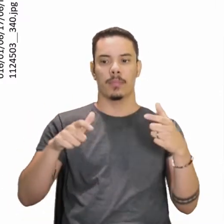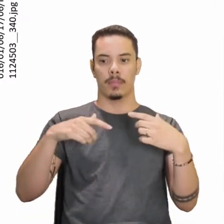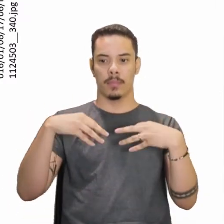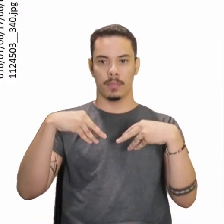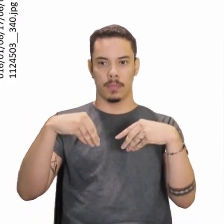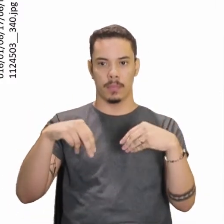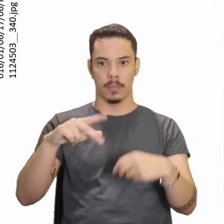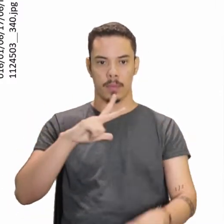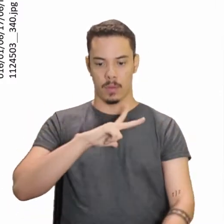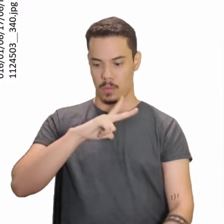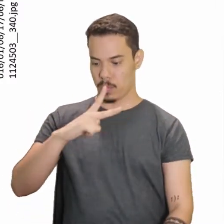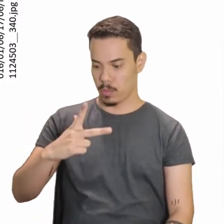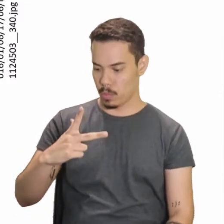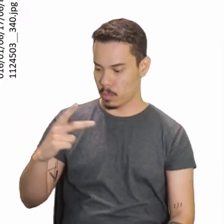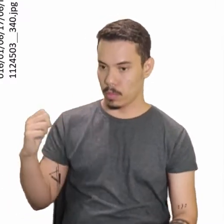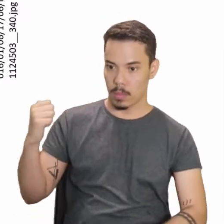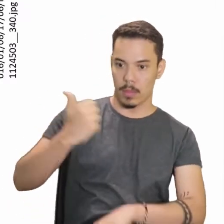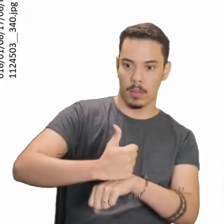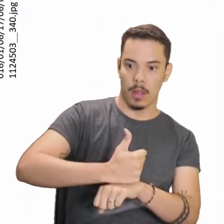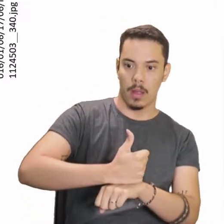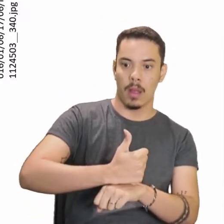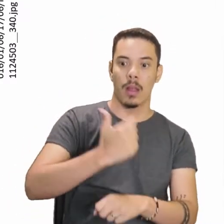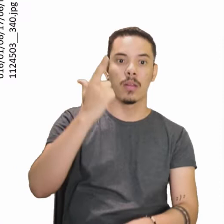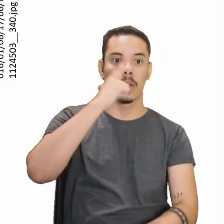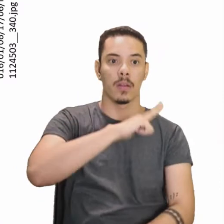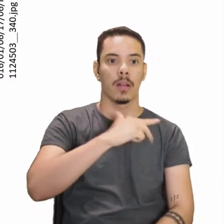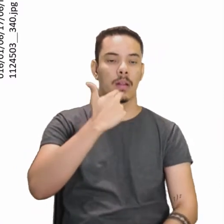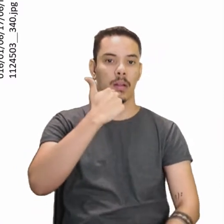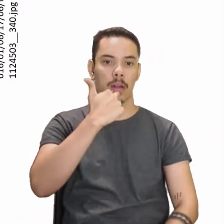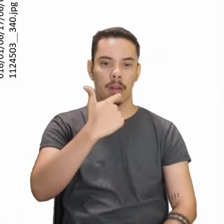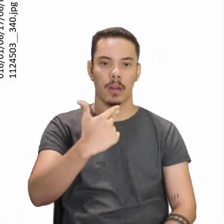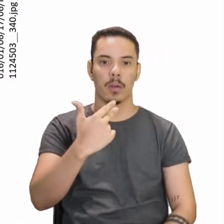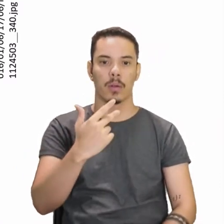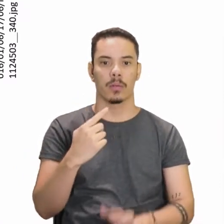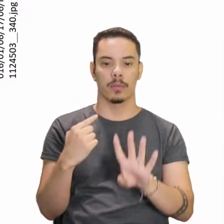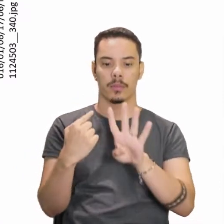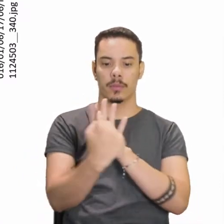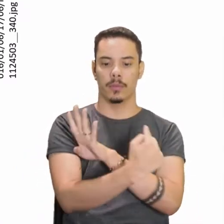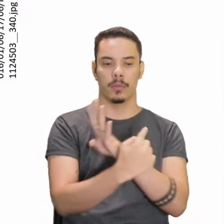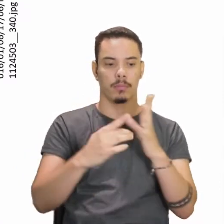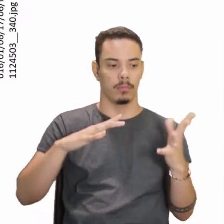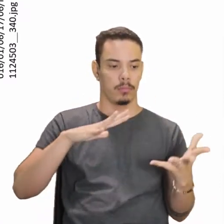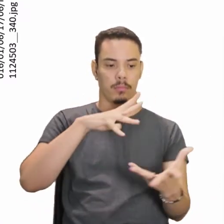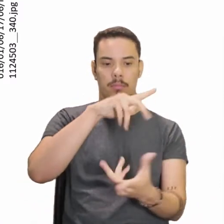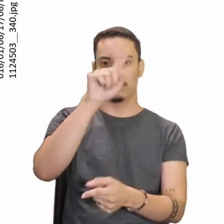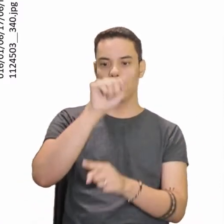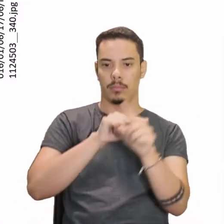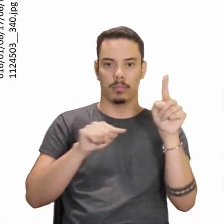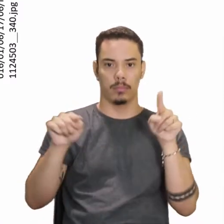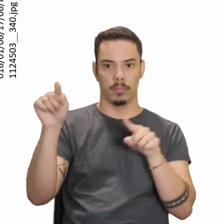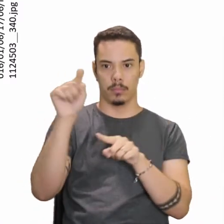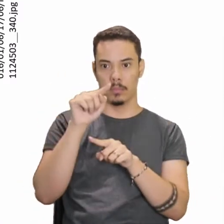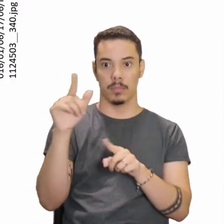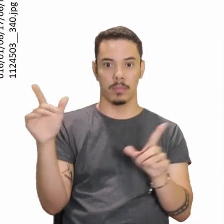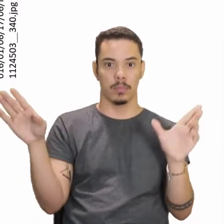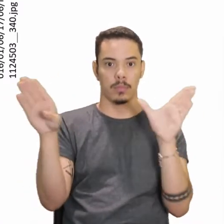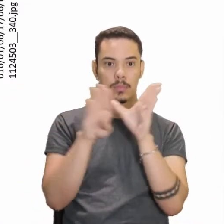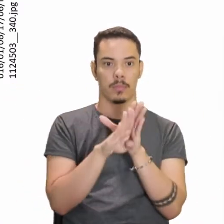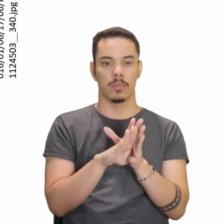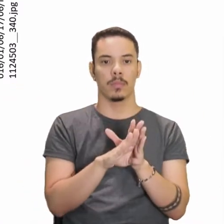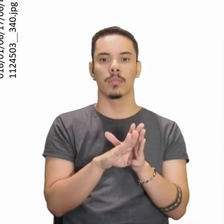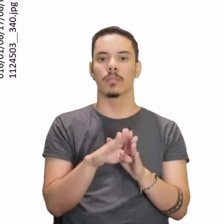territorial português que levou a língua a 4 continentes, onde chegou o